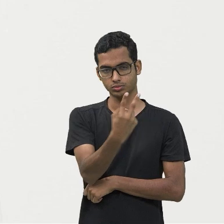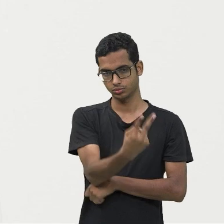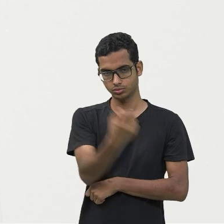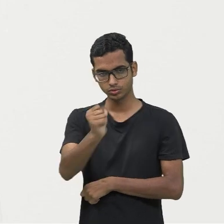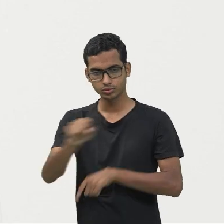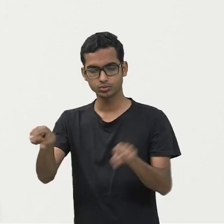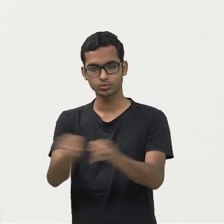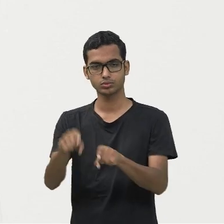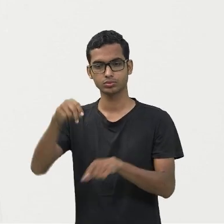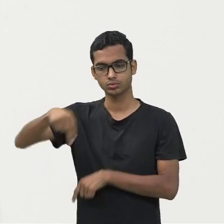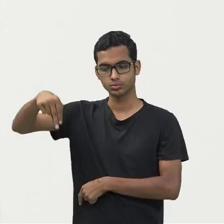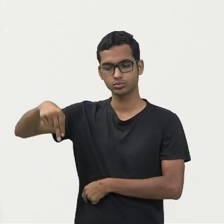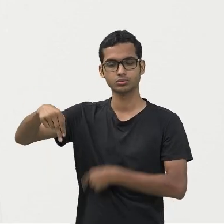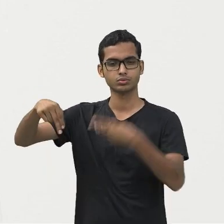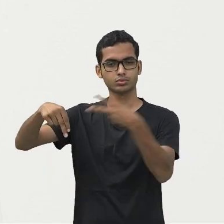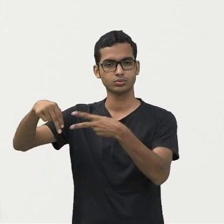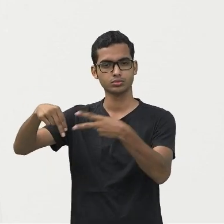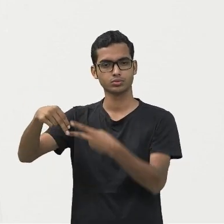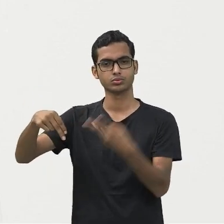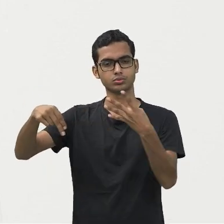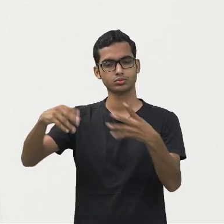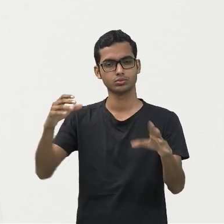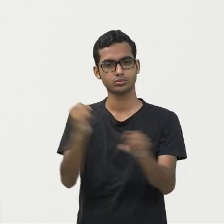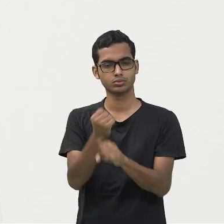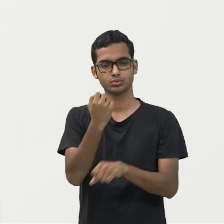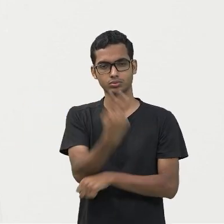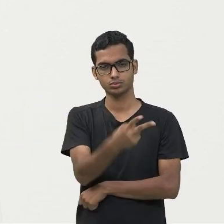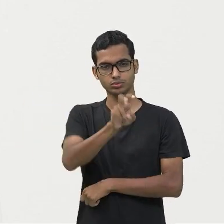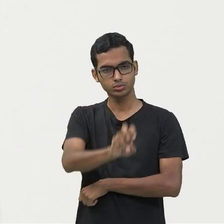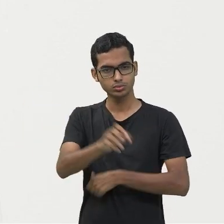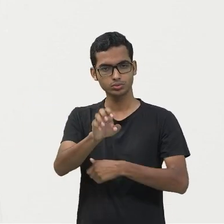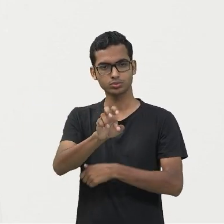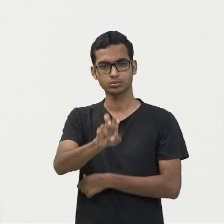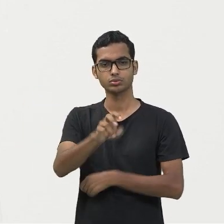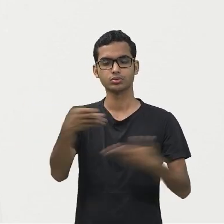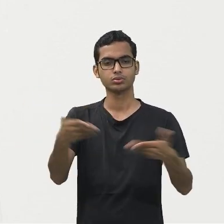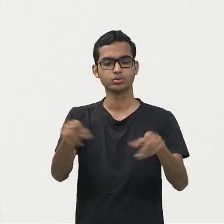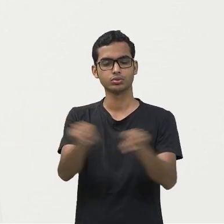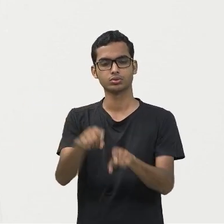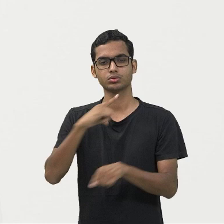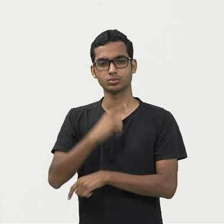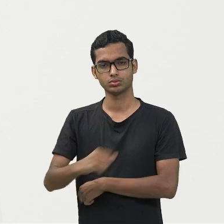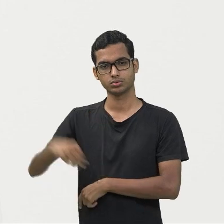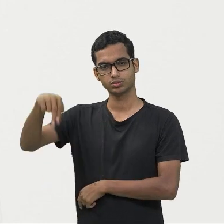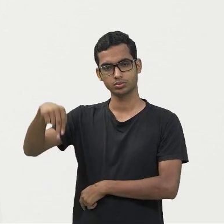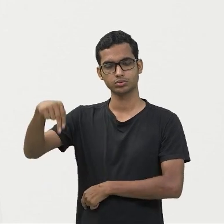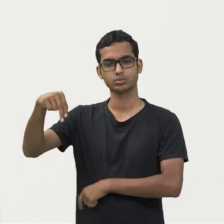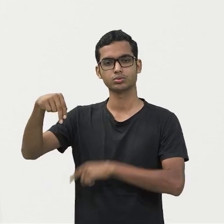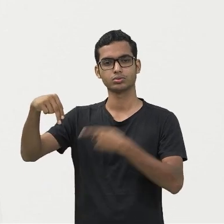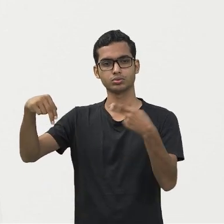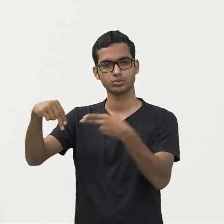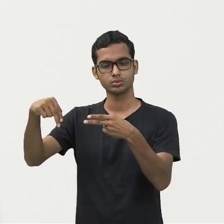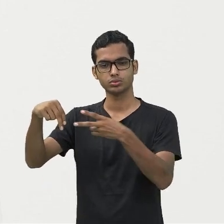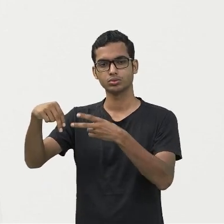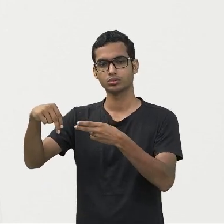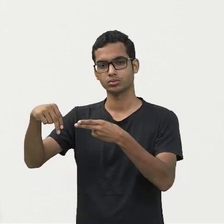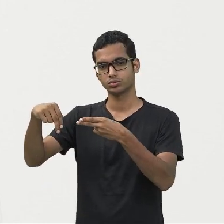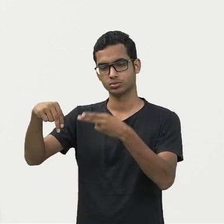25. Quando o meu N for igual a 5, vai dar 22. Quando o meu N for igual a 6, vai